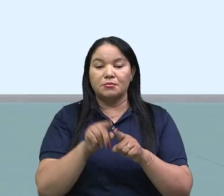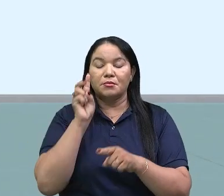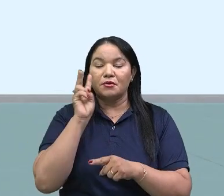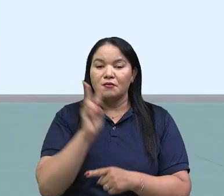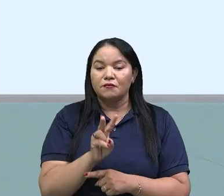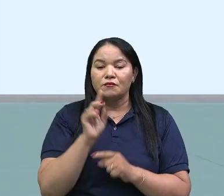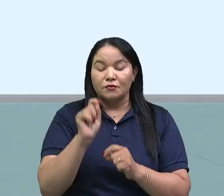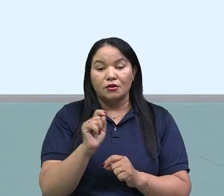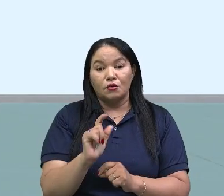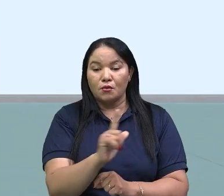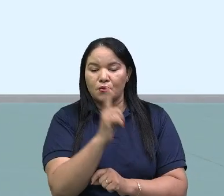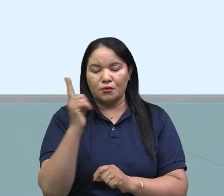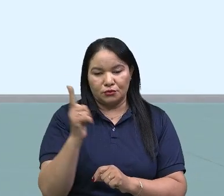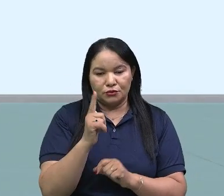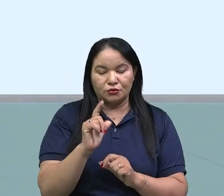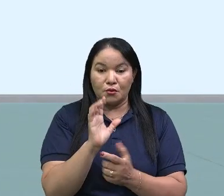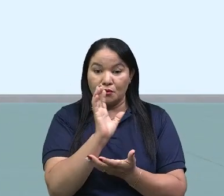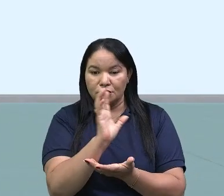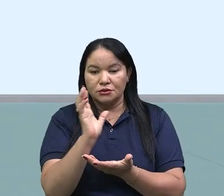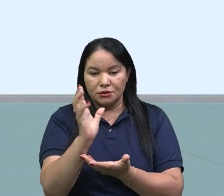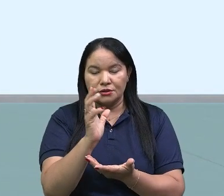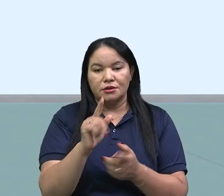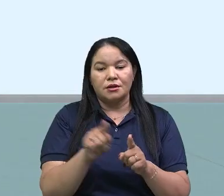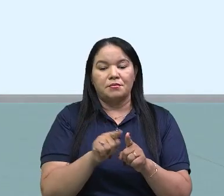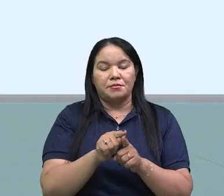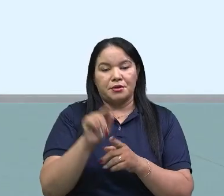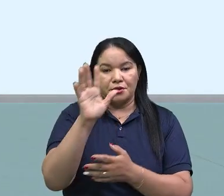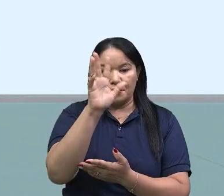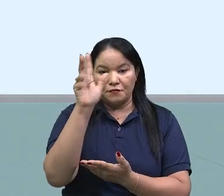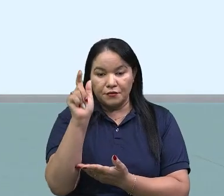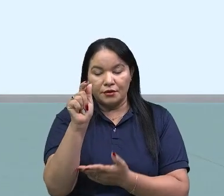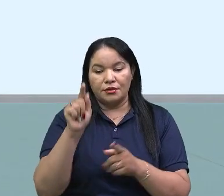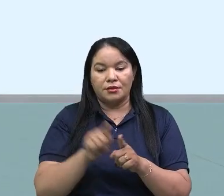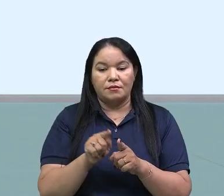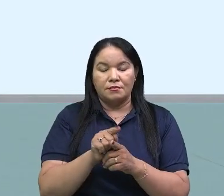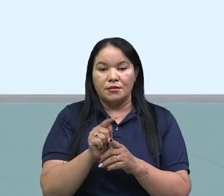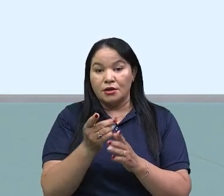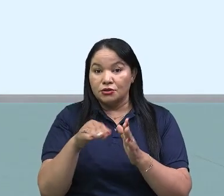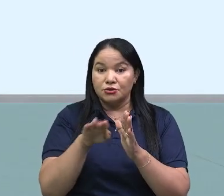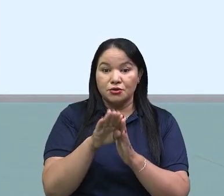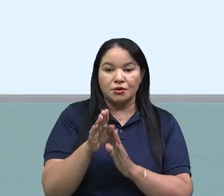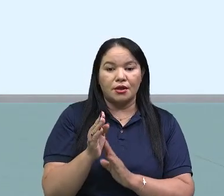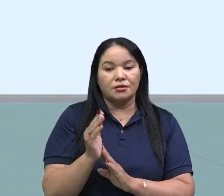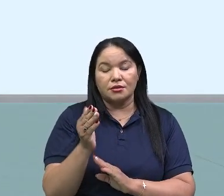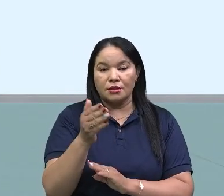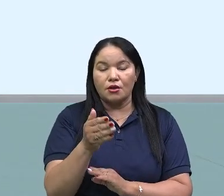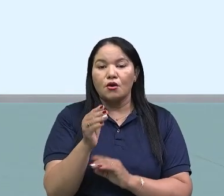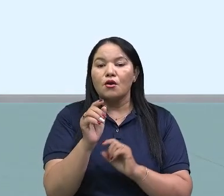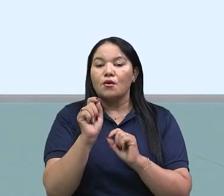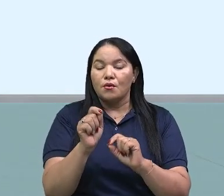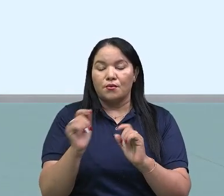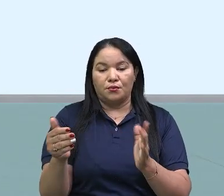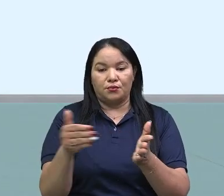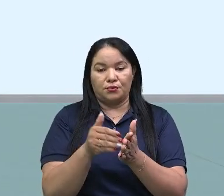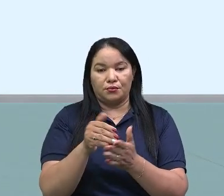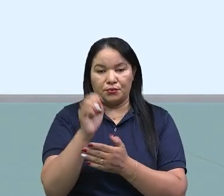outros continentes, continente africano indo para o europeu, né? Então a gente observa realmente todas